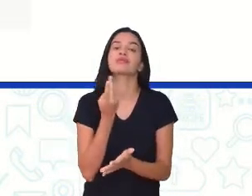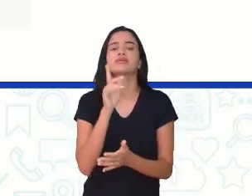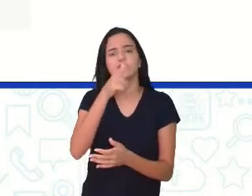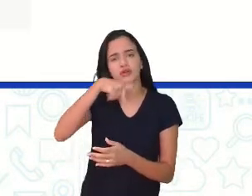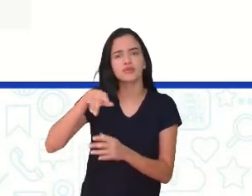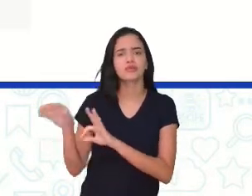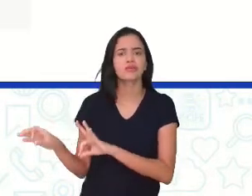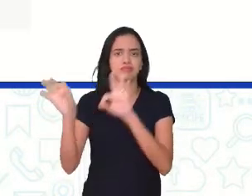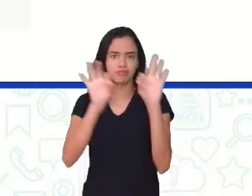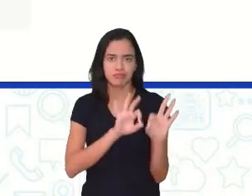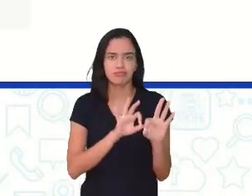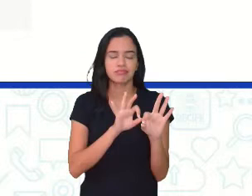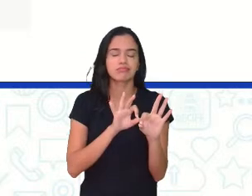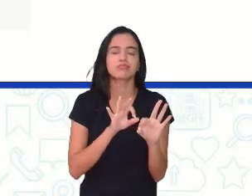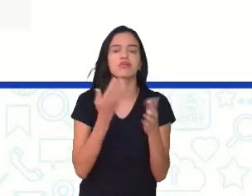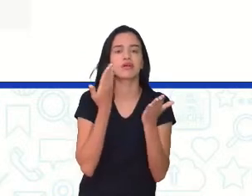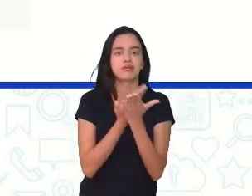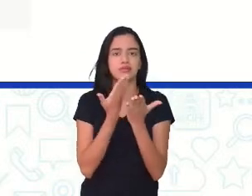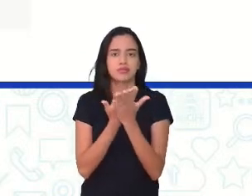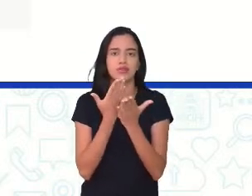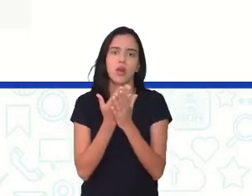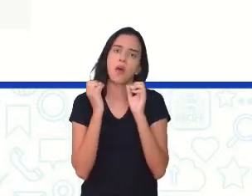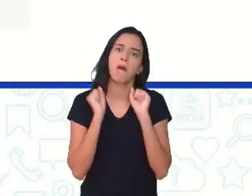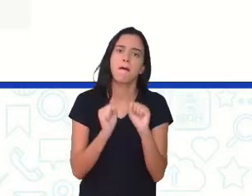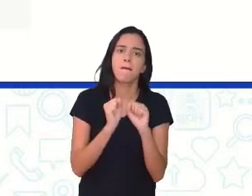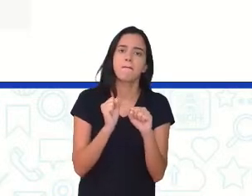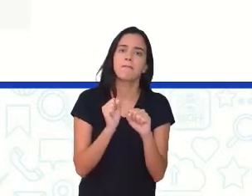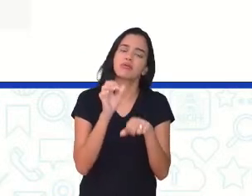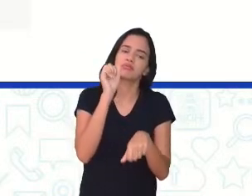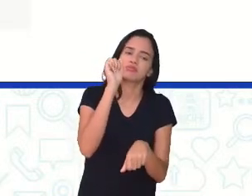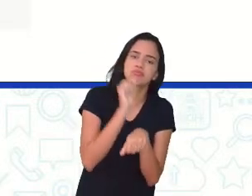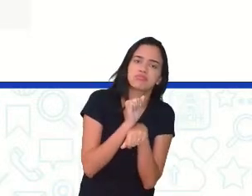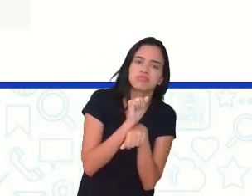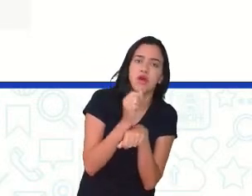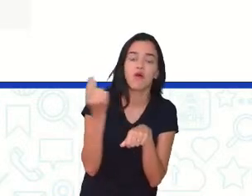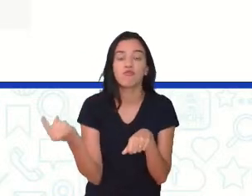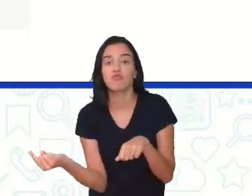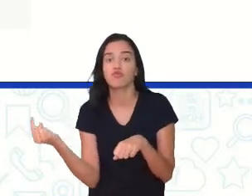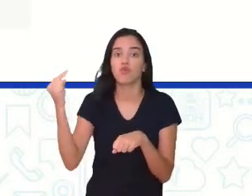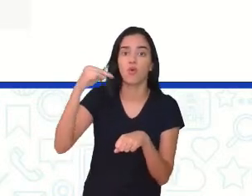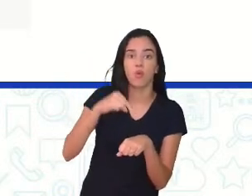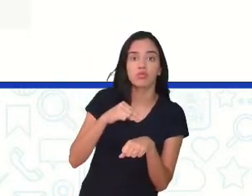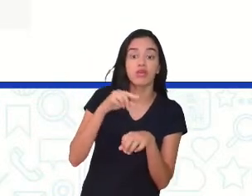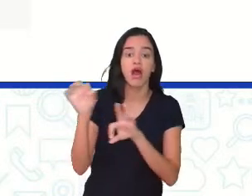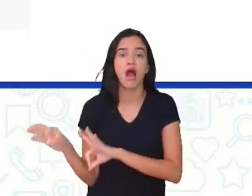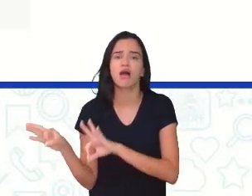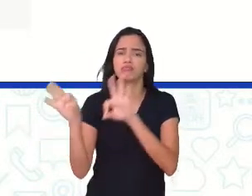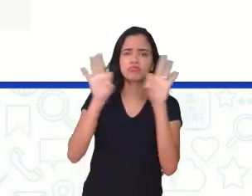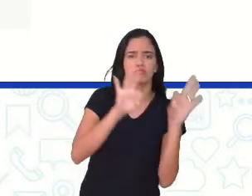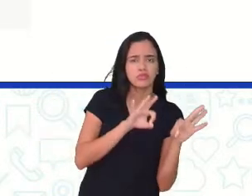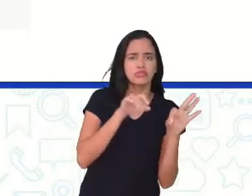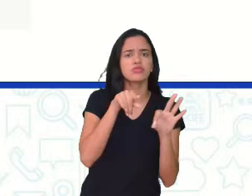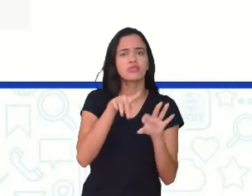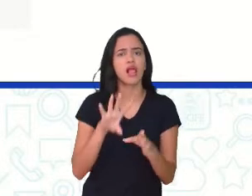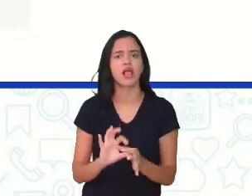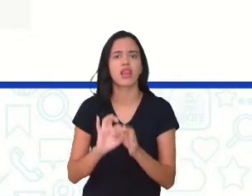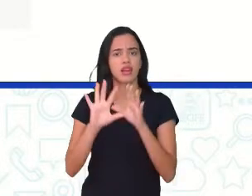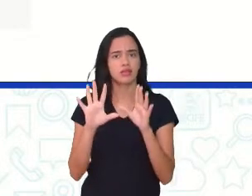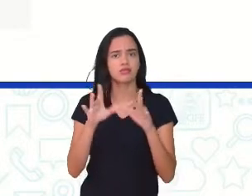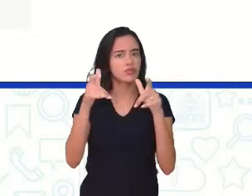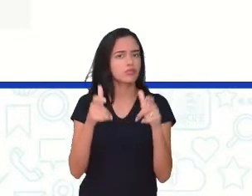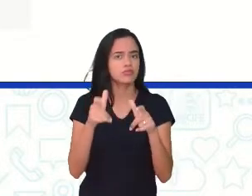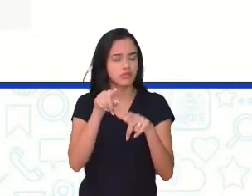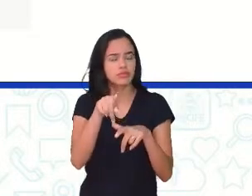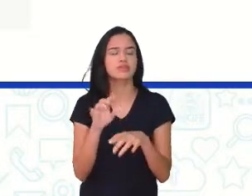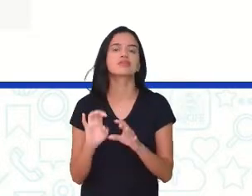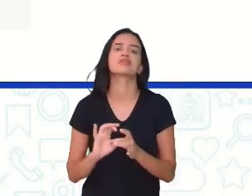você assiste aí as aulas, você pode pausar, você pode voltar à aula, assistir a hora que quiser e onde quiser também.